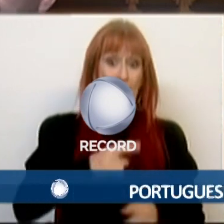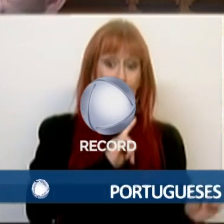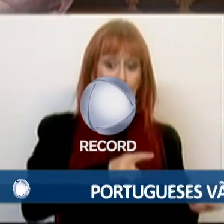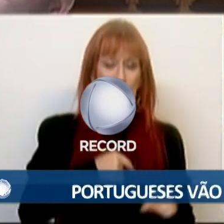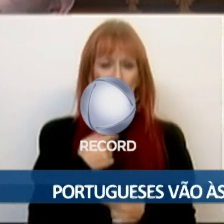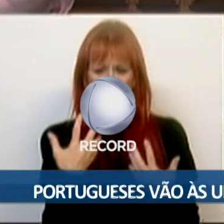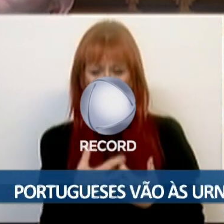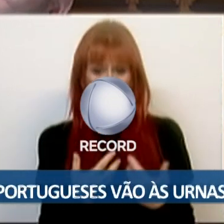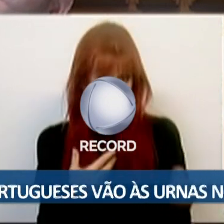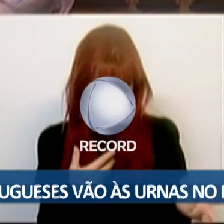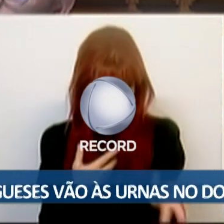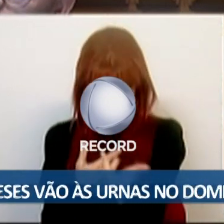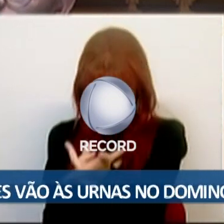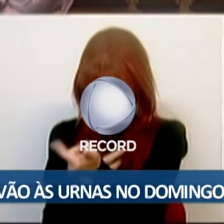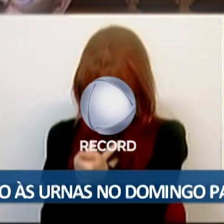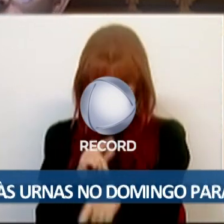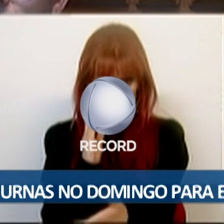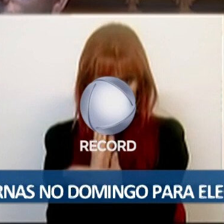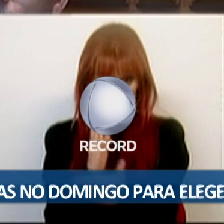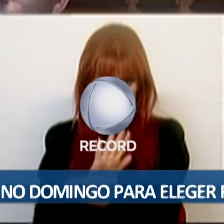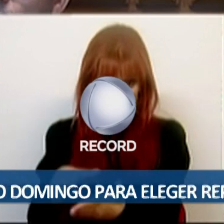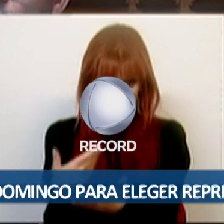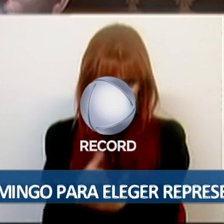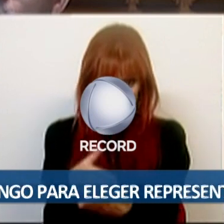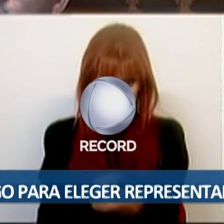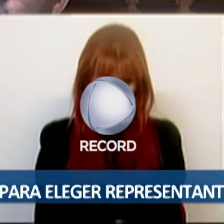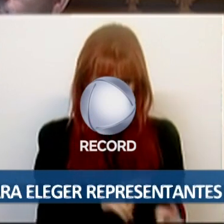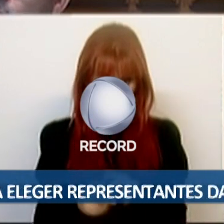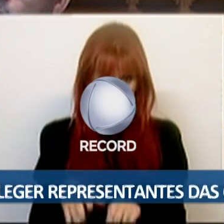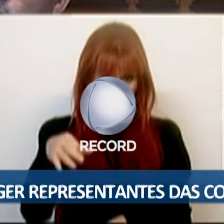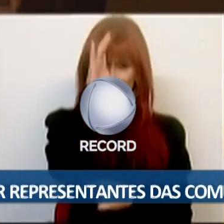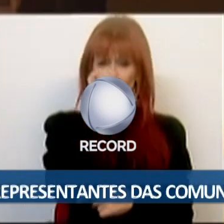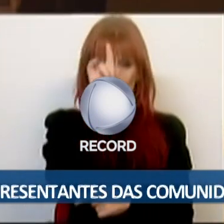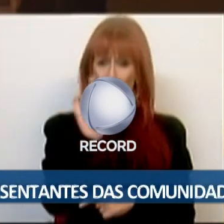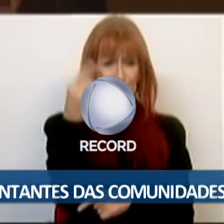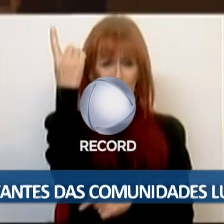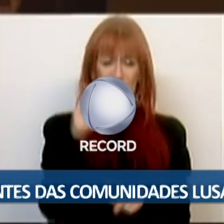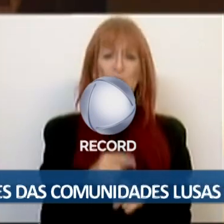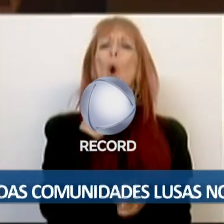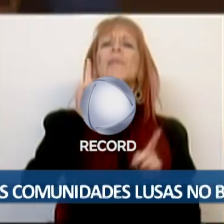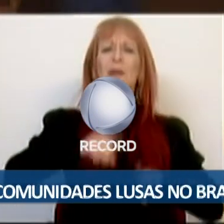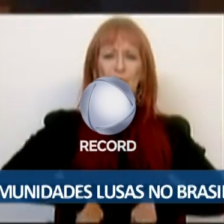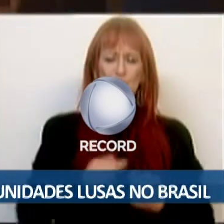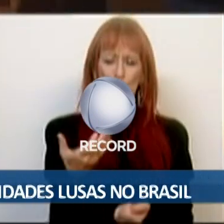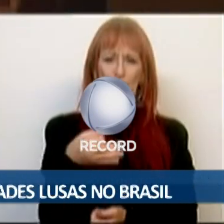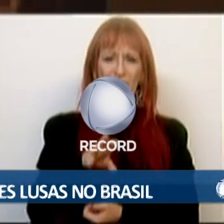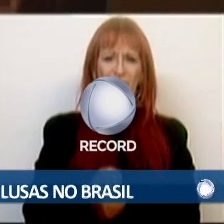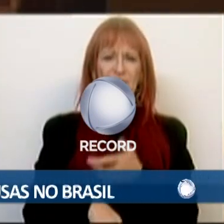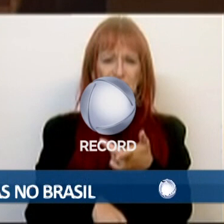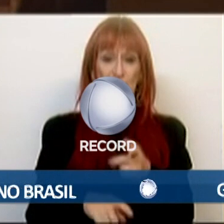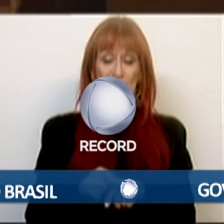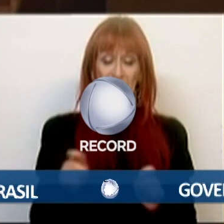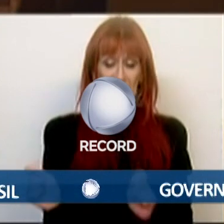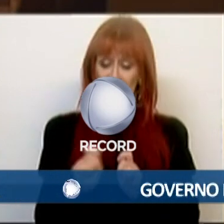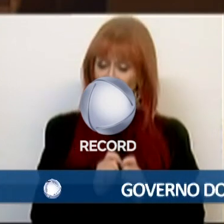houvesse dúvidas, aí estão, à última da hora, as propostas de alteração do Partido Socialista. Mais uma vez, o Partido Socialista